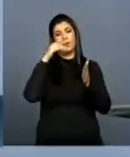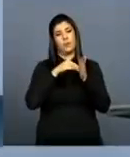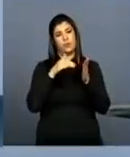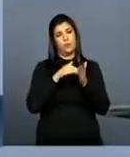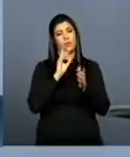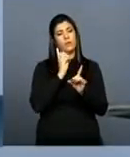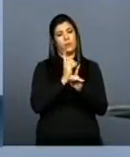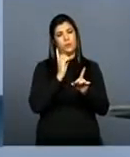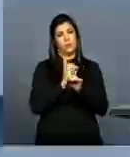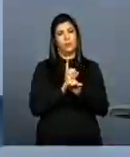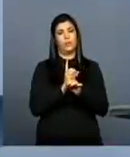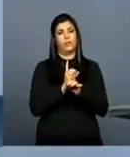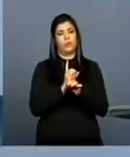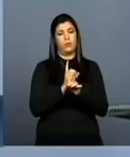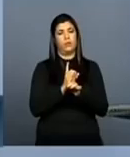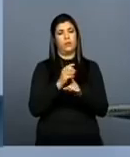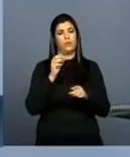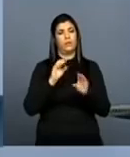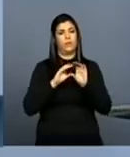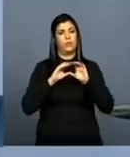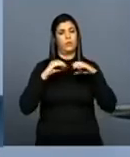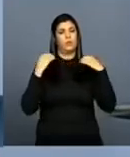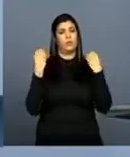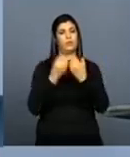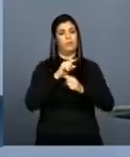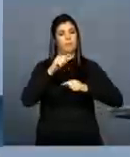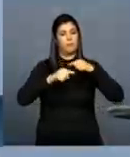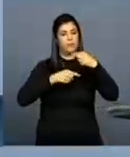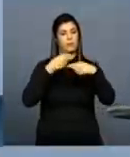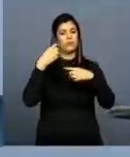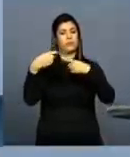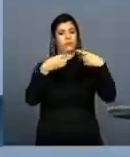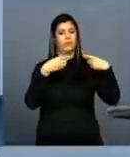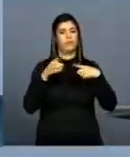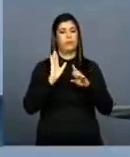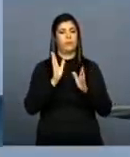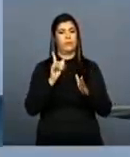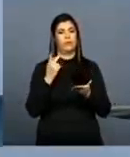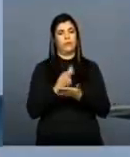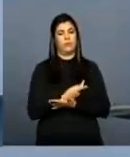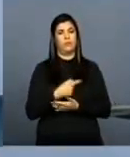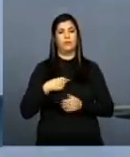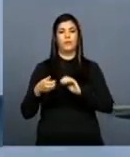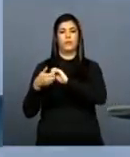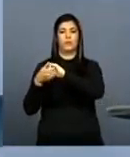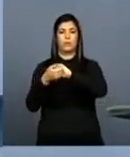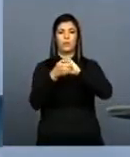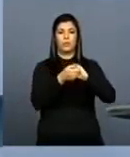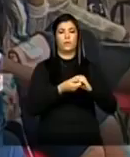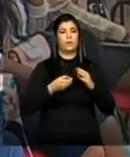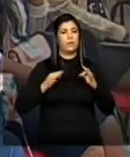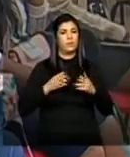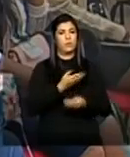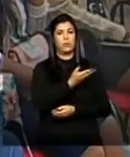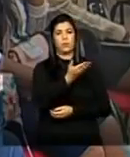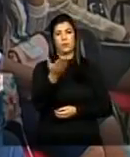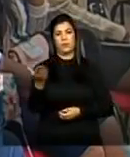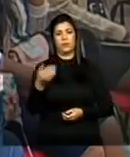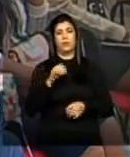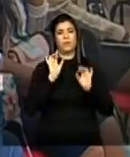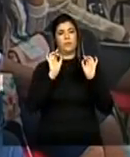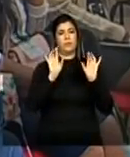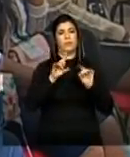né, Chico, desse ciclo que se encerra hoje. Então, queria cumprimentar a todos, em especial o